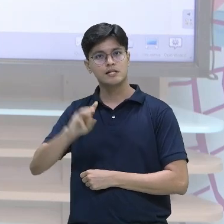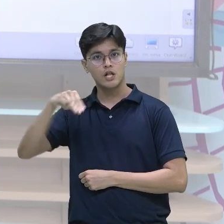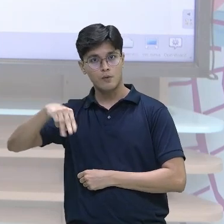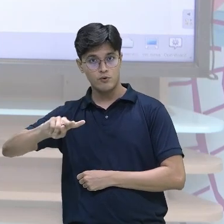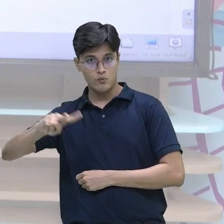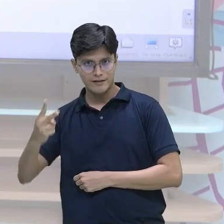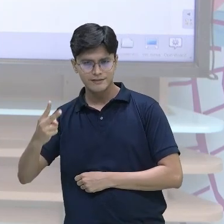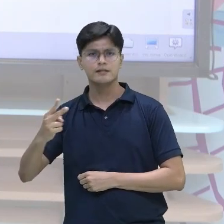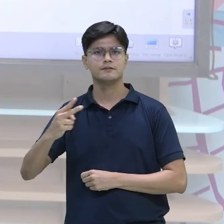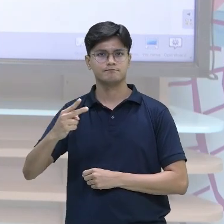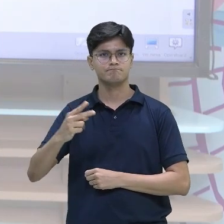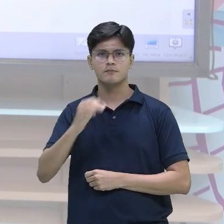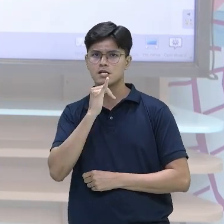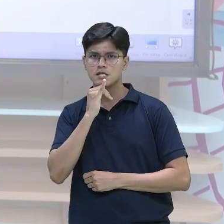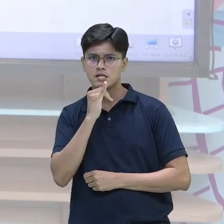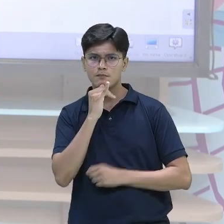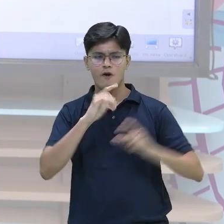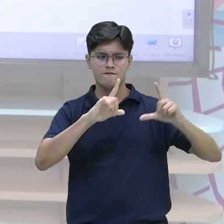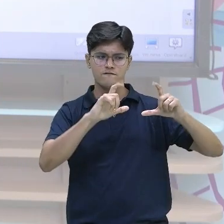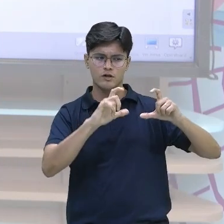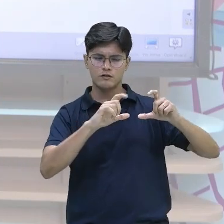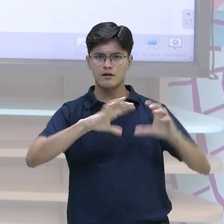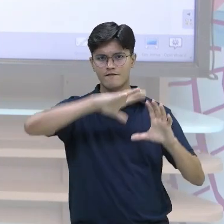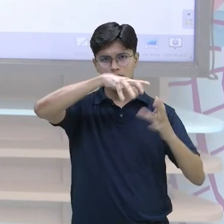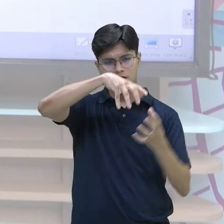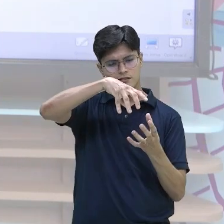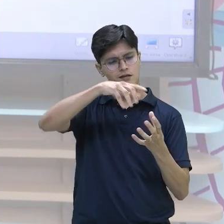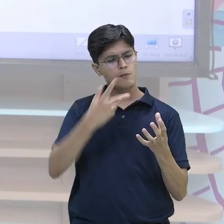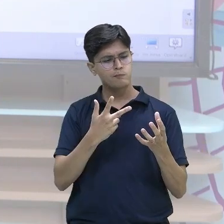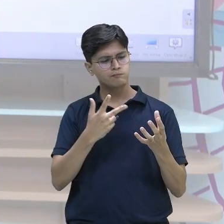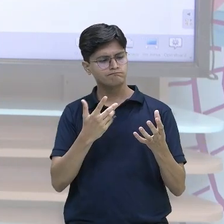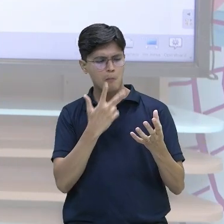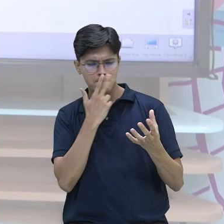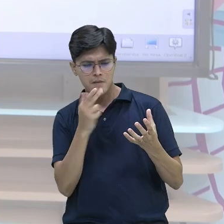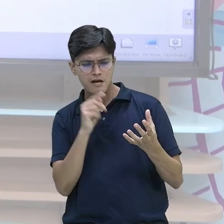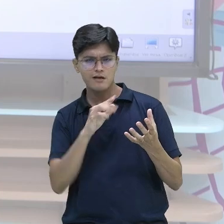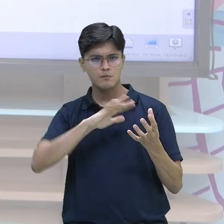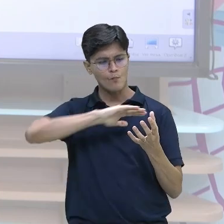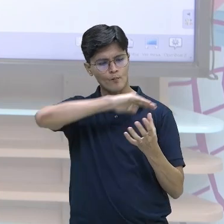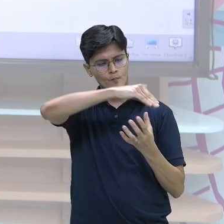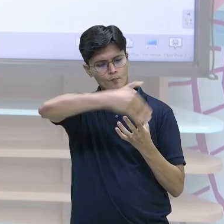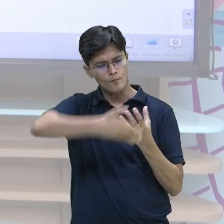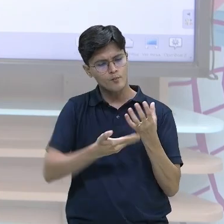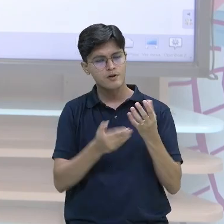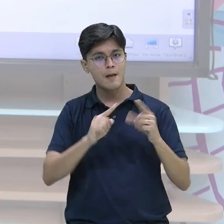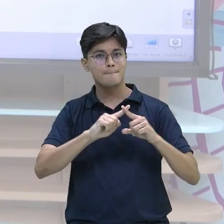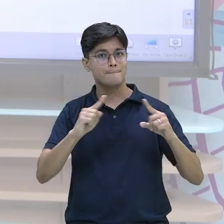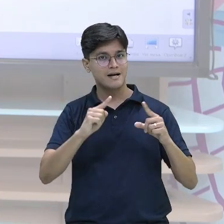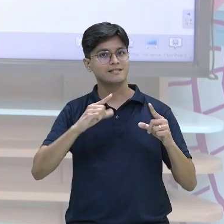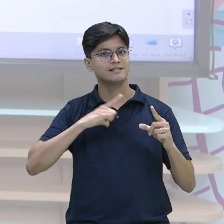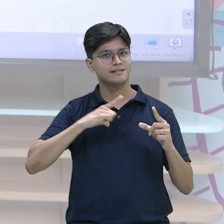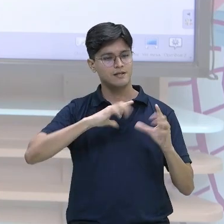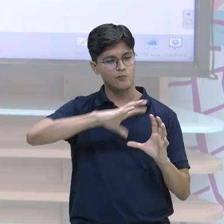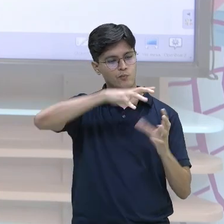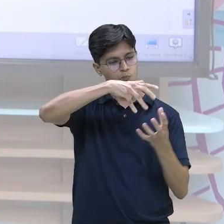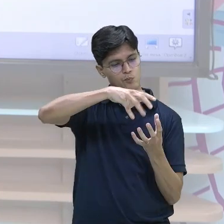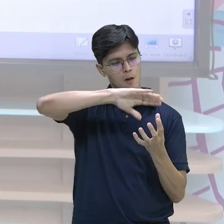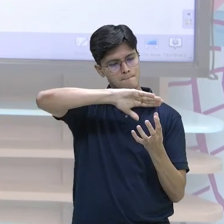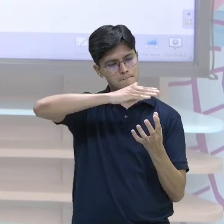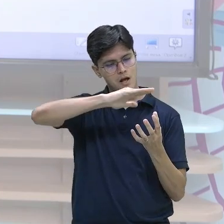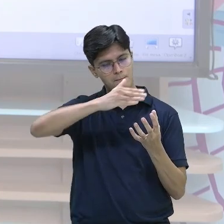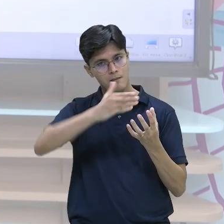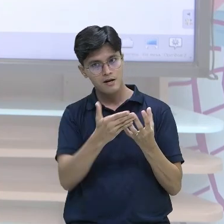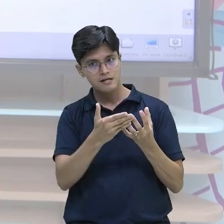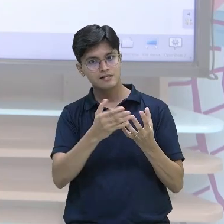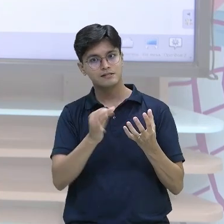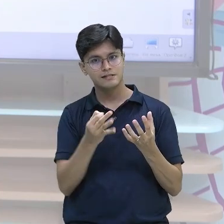justamente por conta dessas formas do relevo que a gente vai observar, onde a gente tem ali ondulações, formas de relevo que